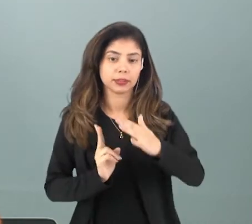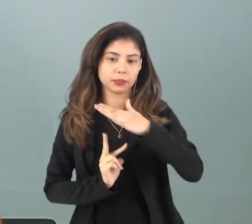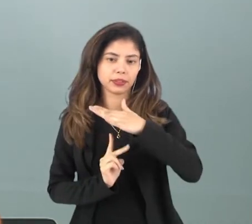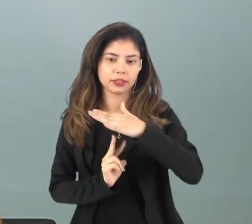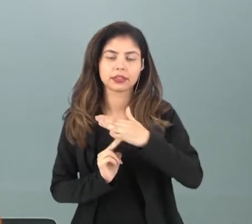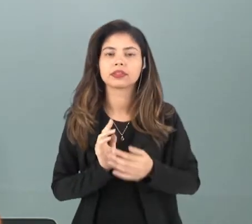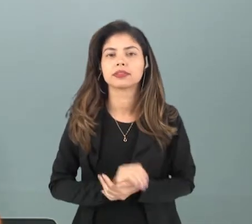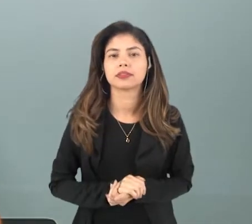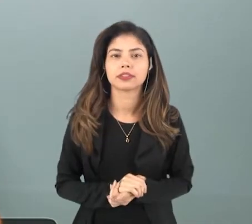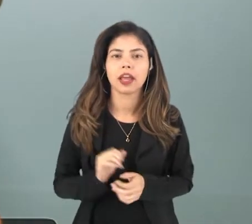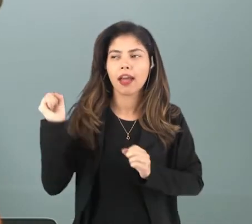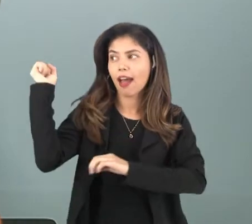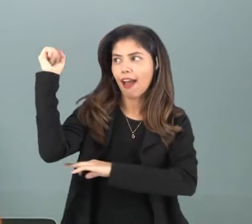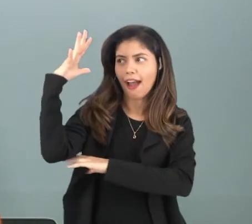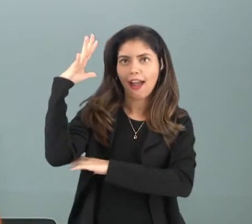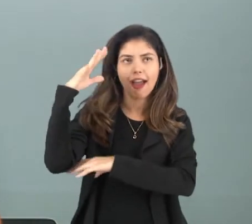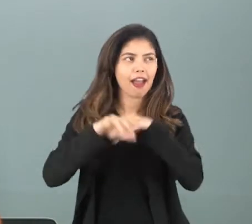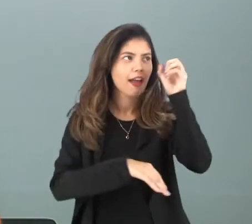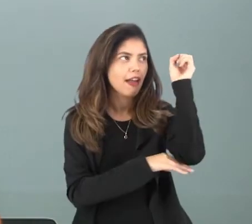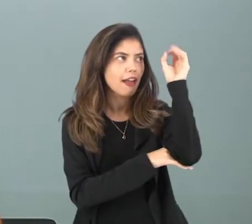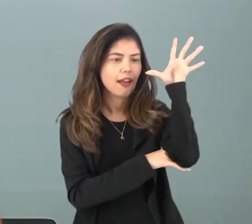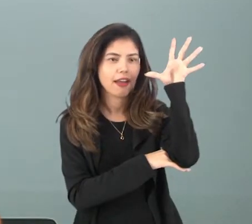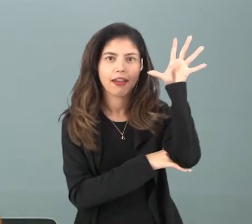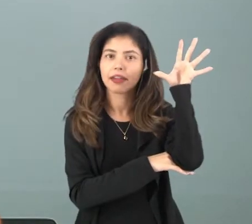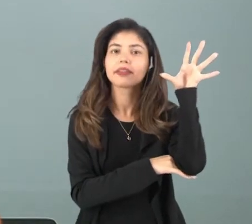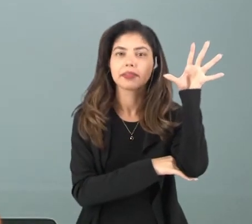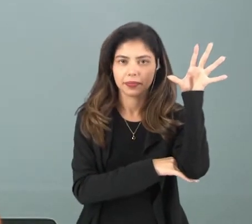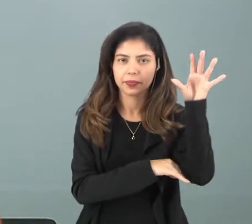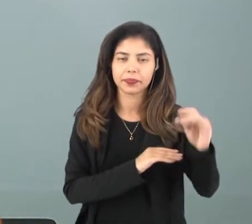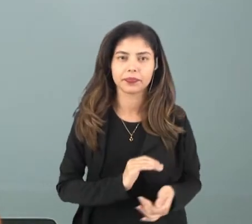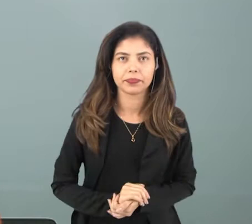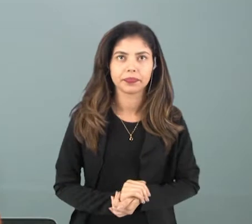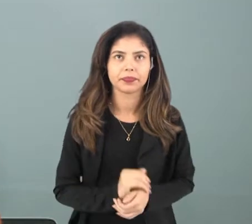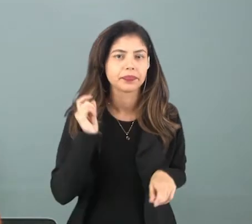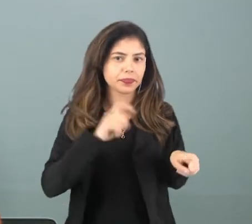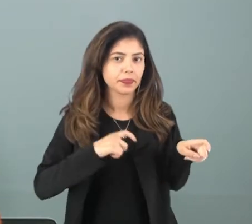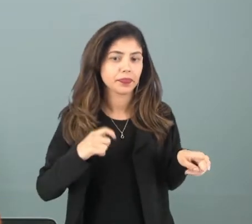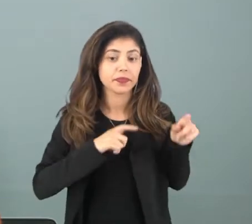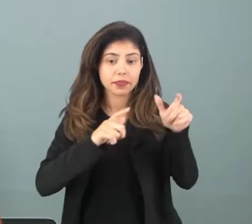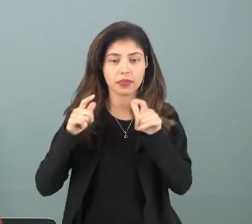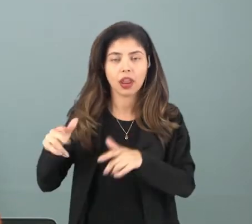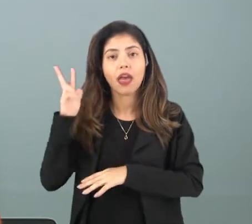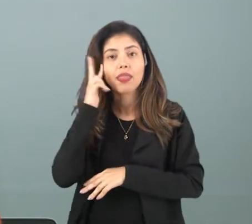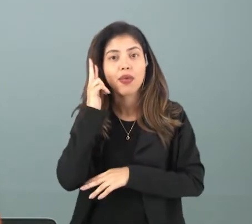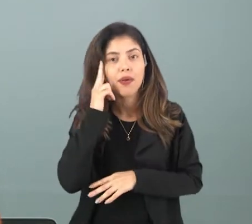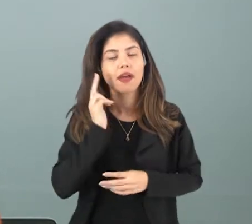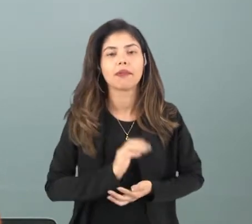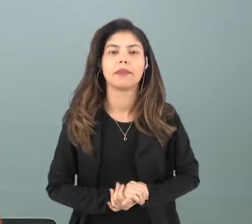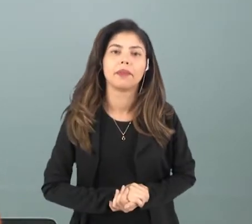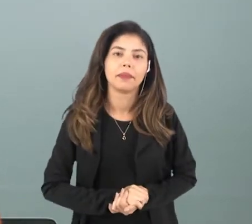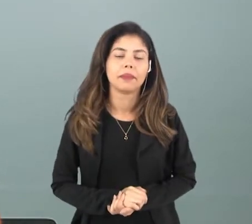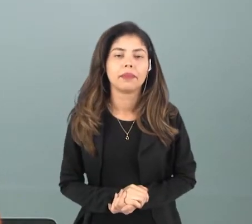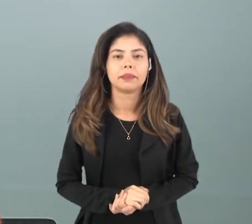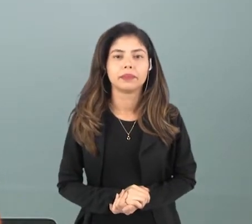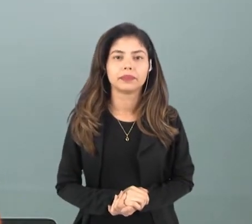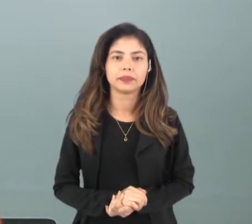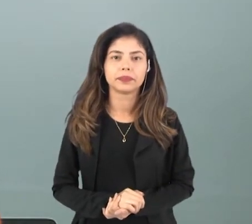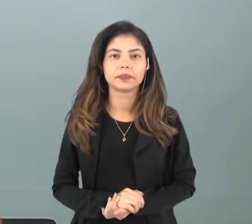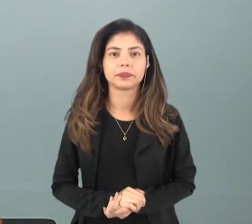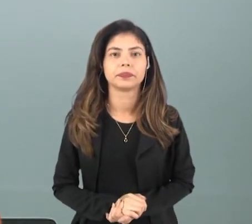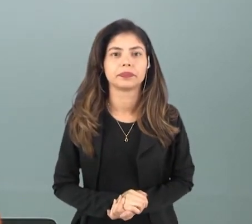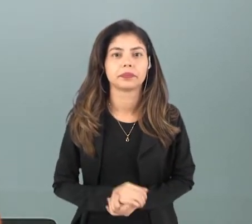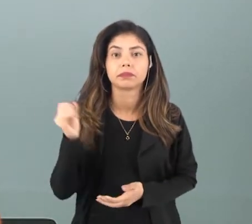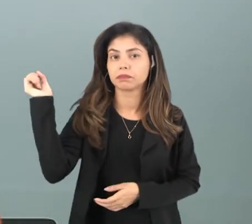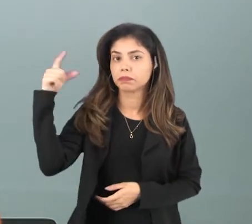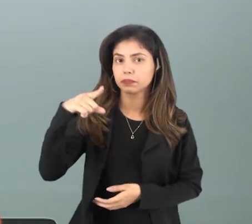a cidade é iluminada em todo o tempo. Na zona rural a gente vê muita iluminação natural, né? A iluminação do